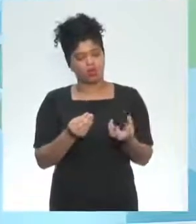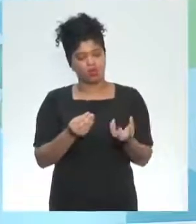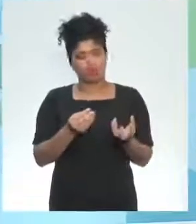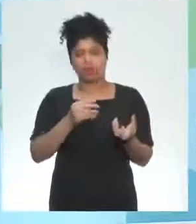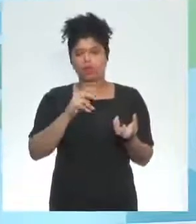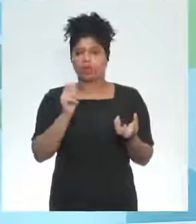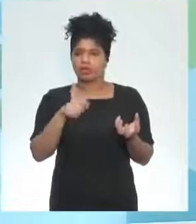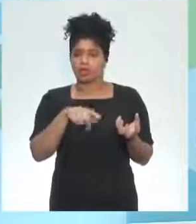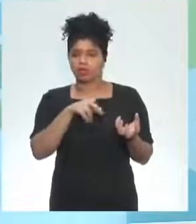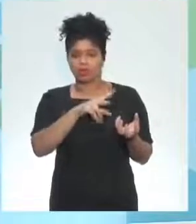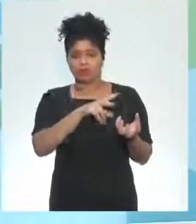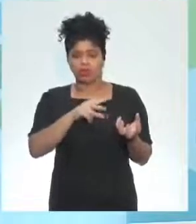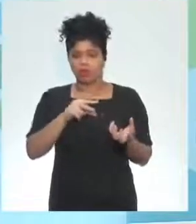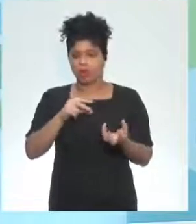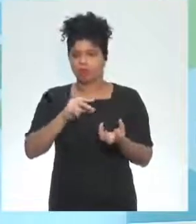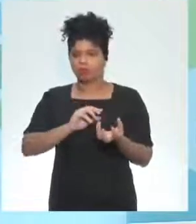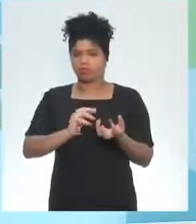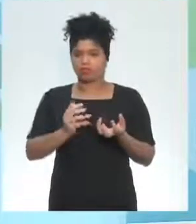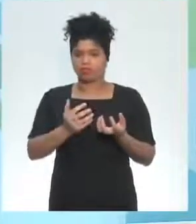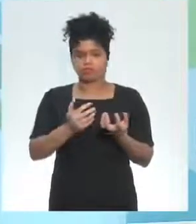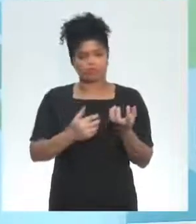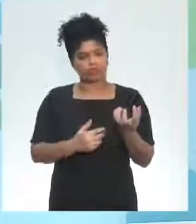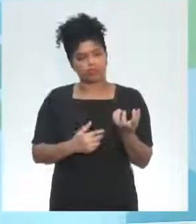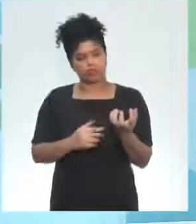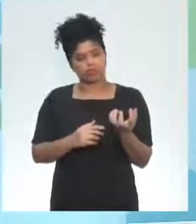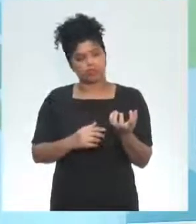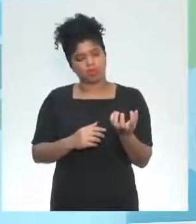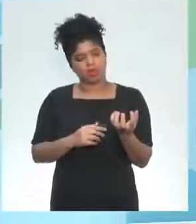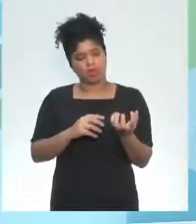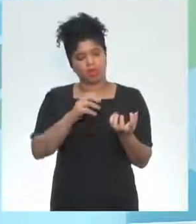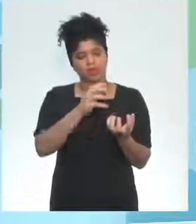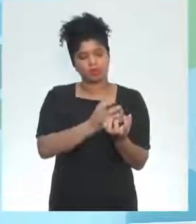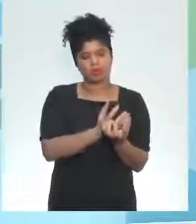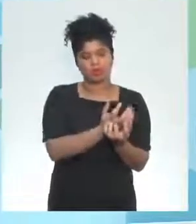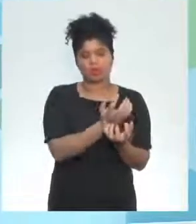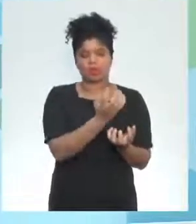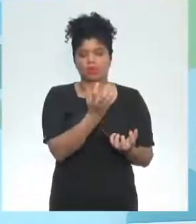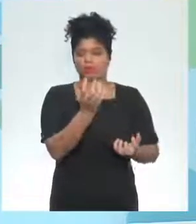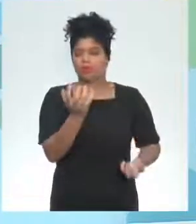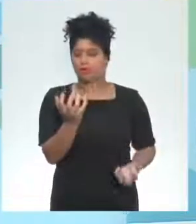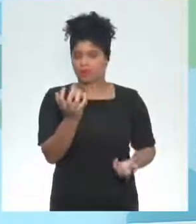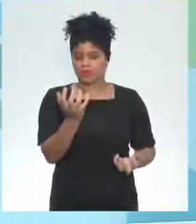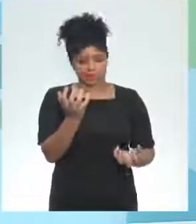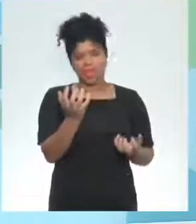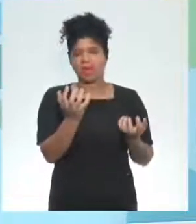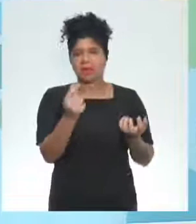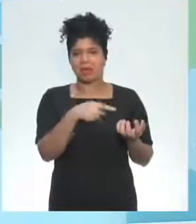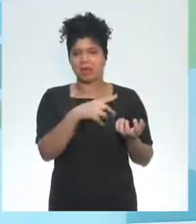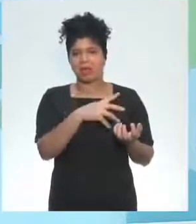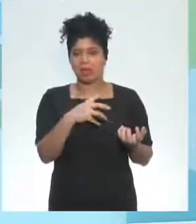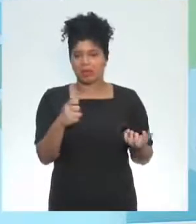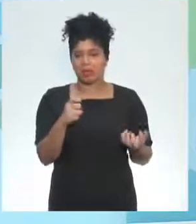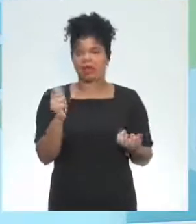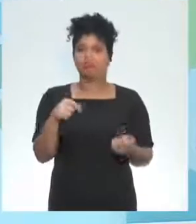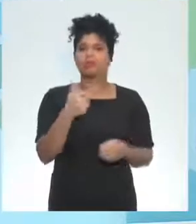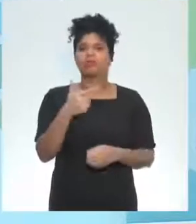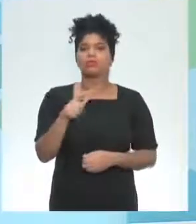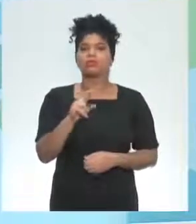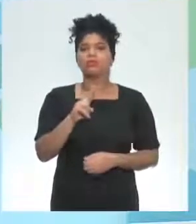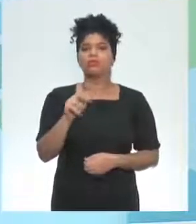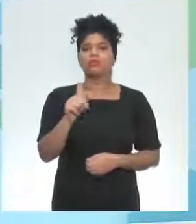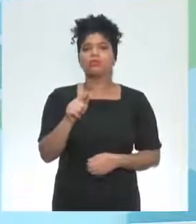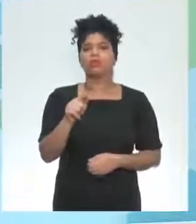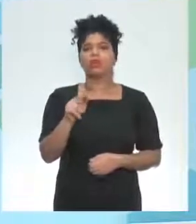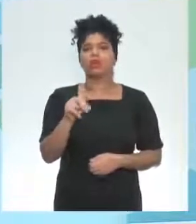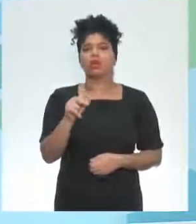uma obra em resina ou em gesso, e aí você faz todo um molde anteriormente, né? ou no caso de uma água forte, né, que você faz